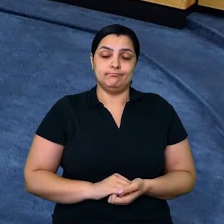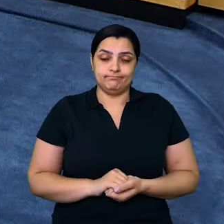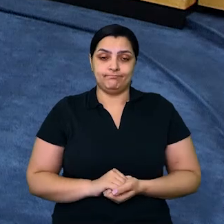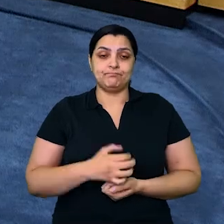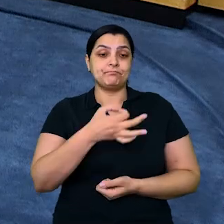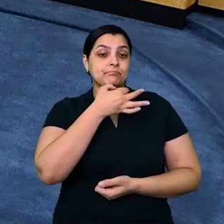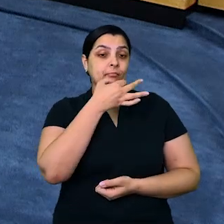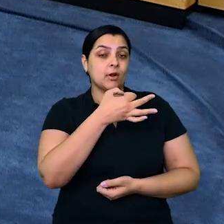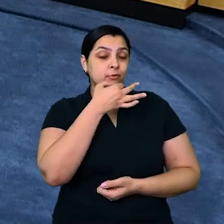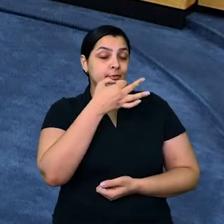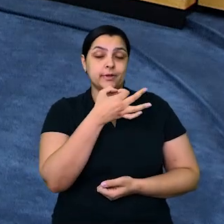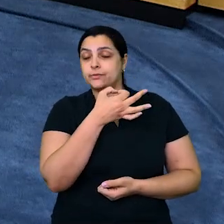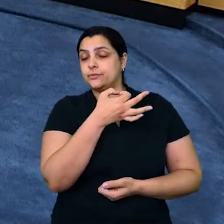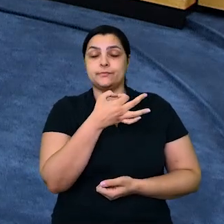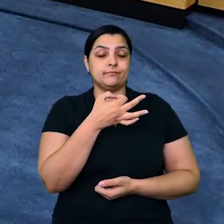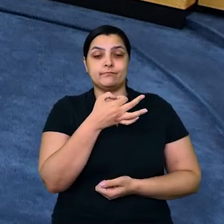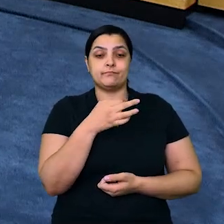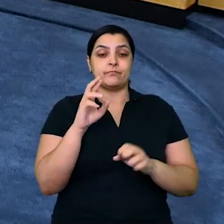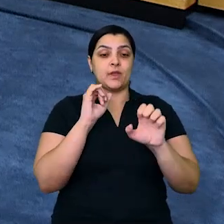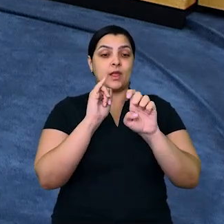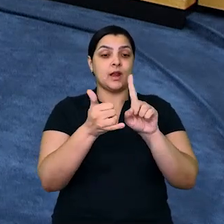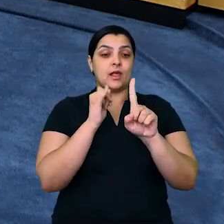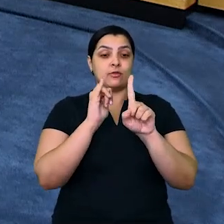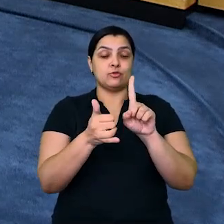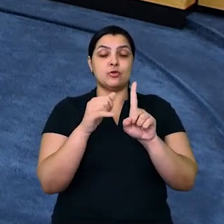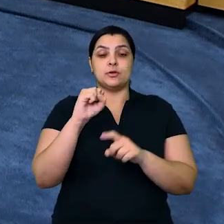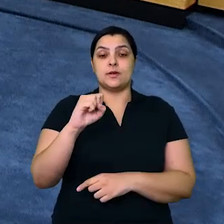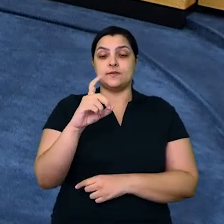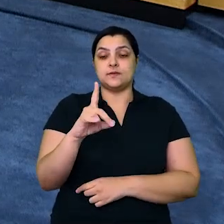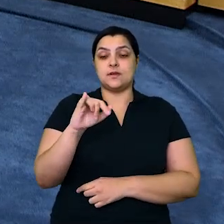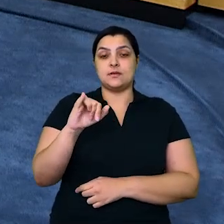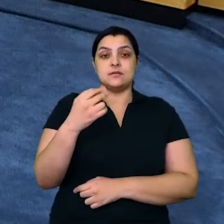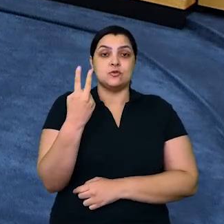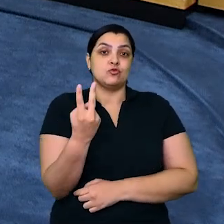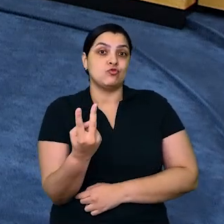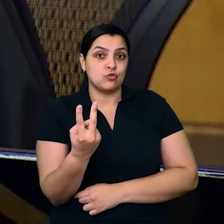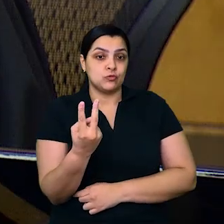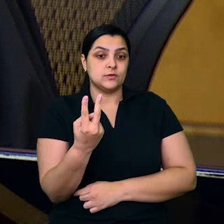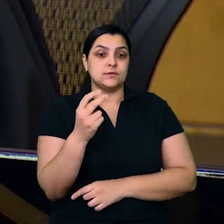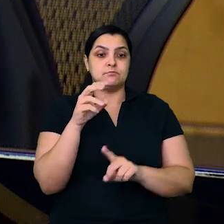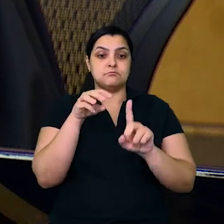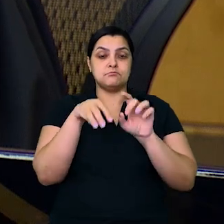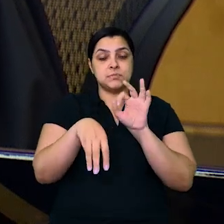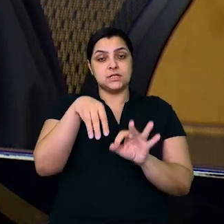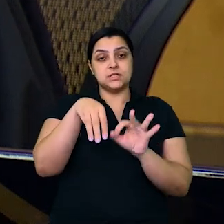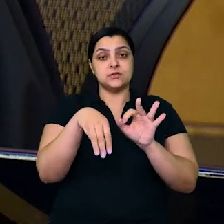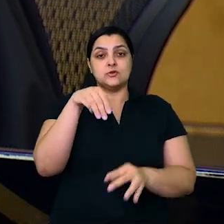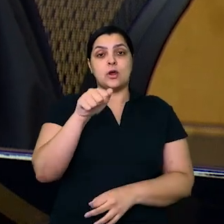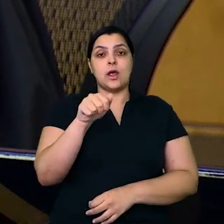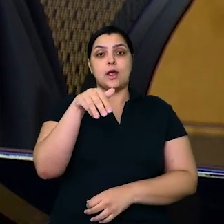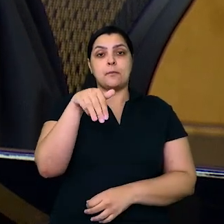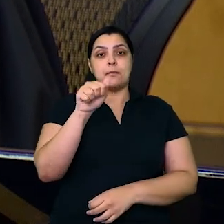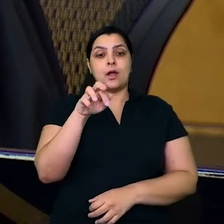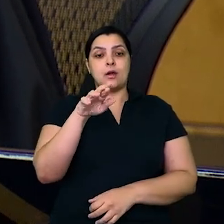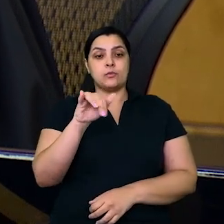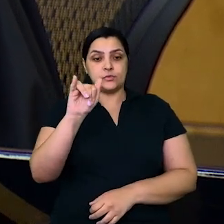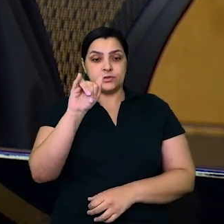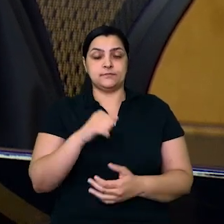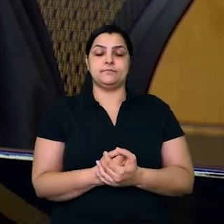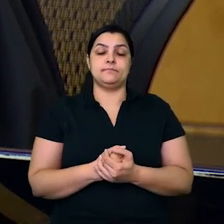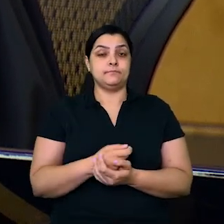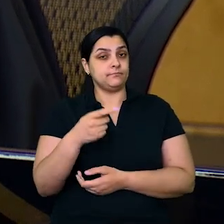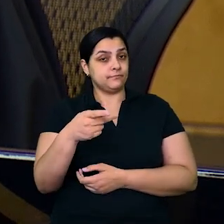Os argumentos não convenceram o relator na seção 2 de dissídios individuais, ministro Amaury Rodrigues. O